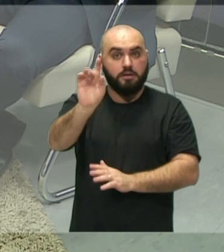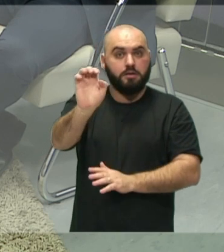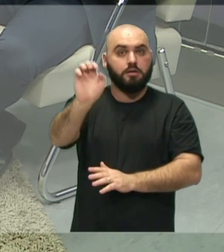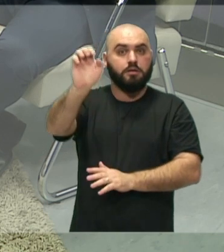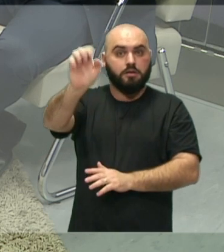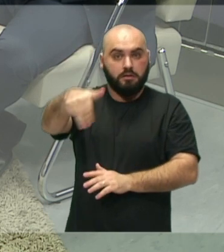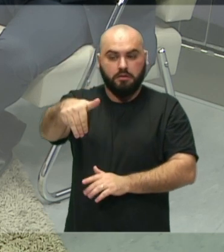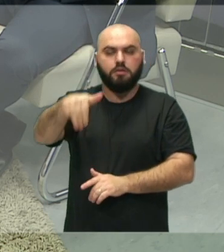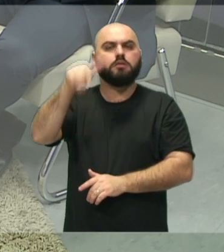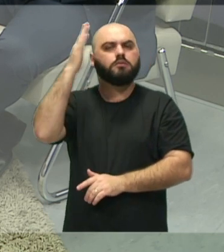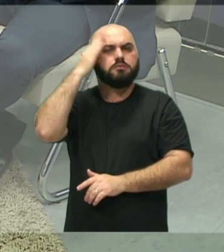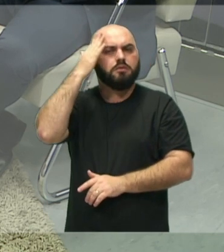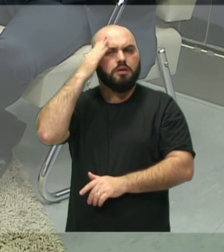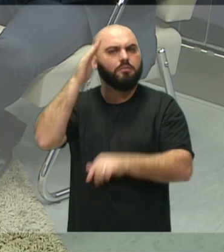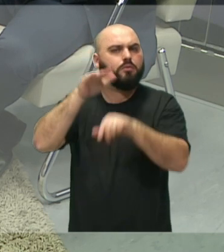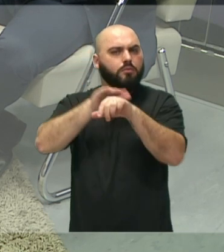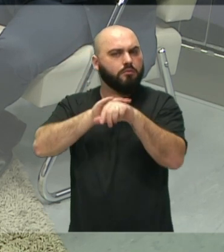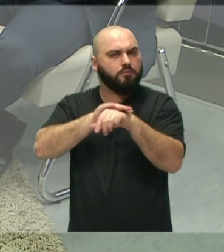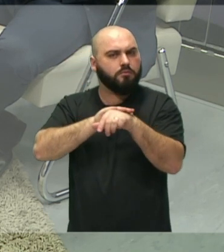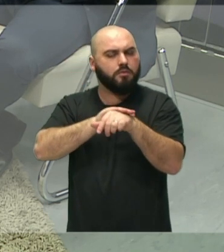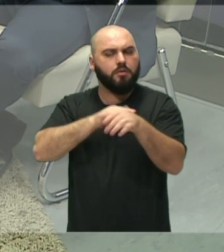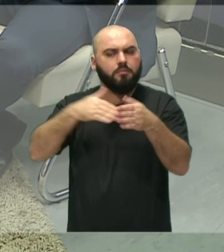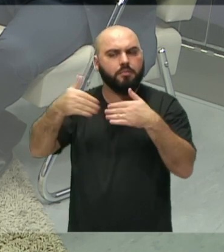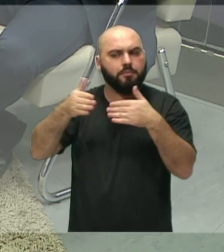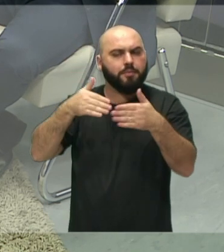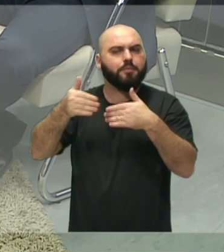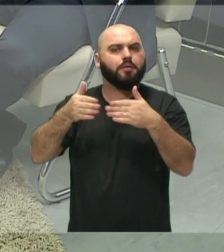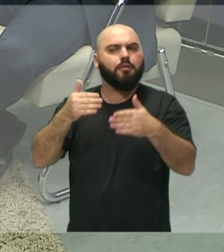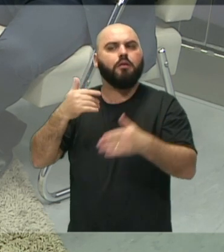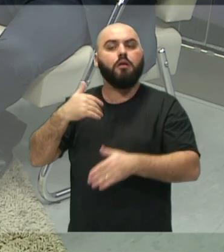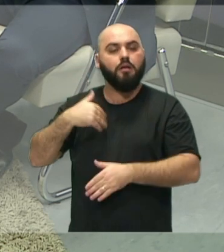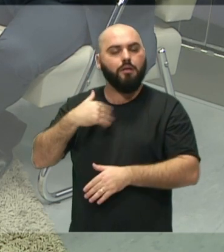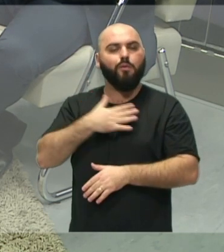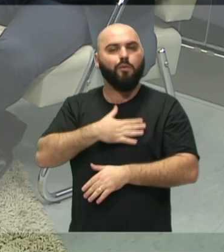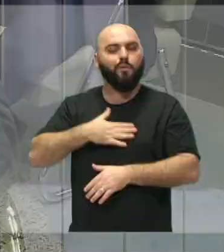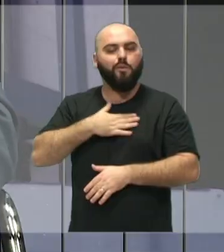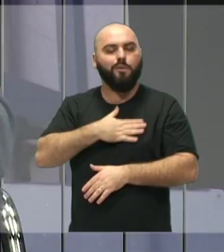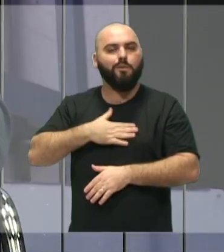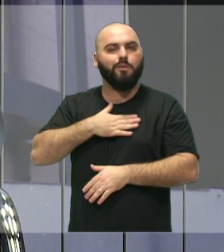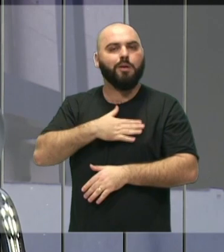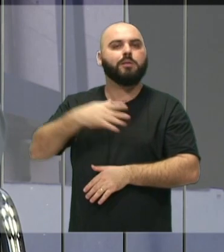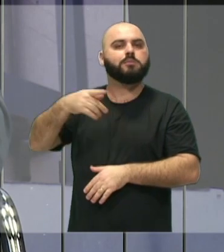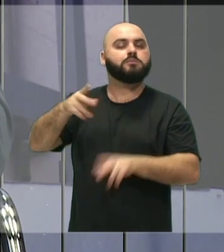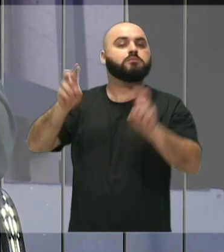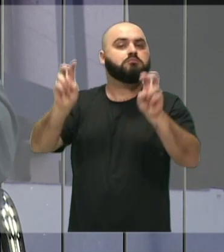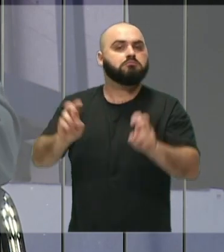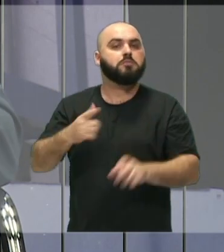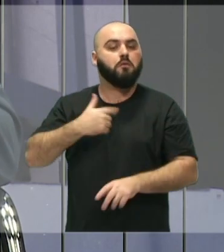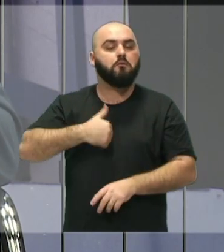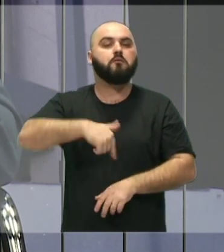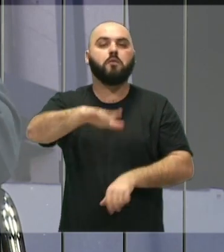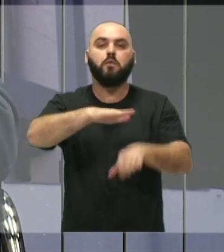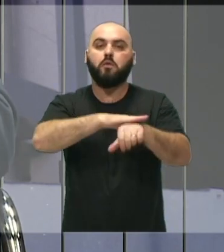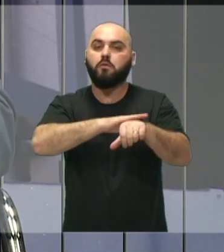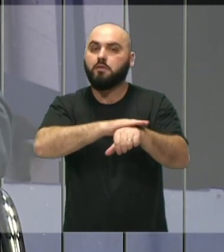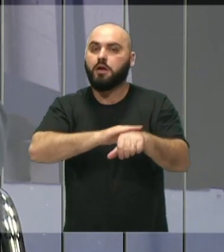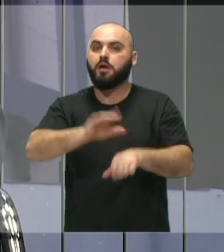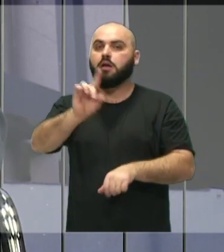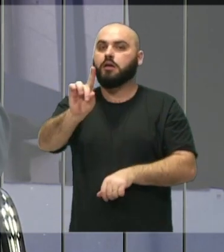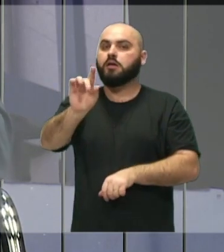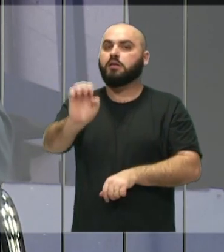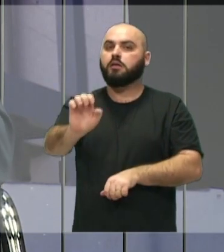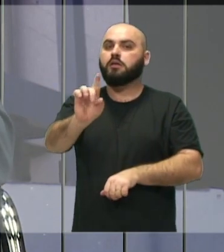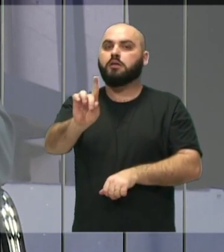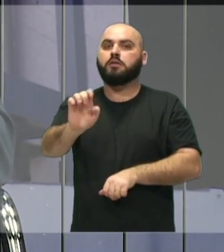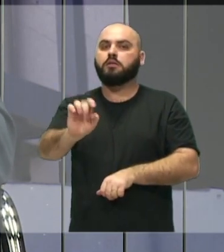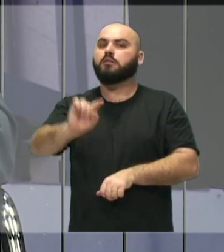da aproximação, da conversa. Eu me simpatizei com essa ideologia. Eu falei, eu vou trocar uma ideia com o Dedé, que era, na ocasião, o